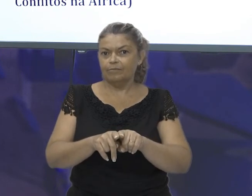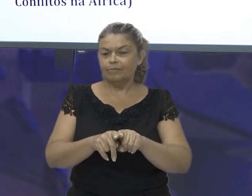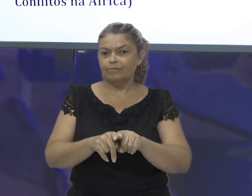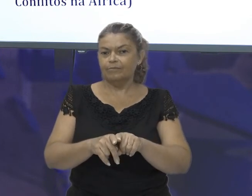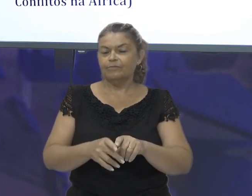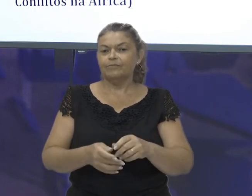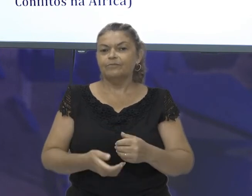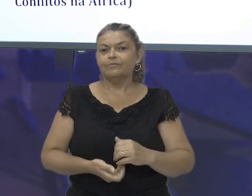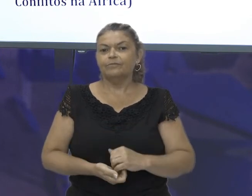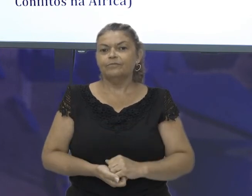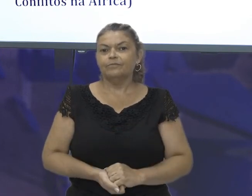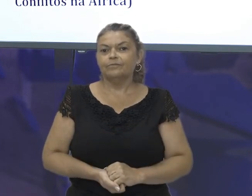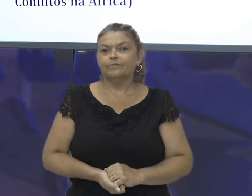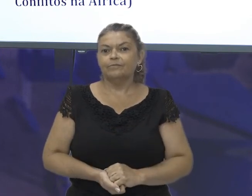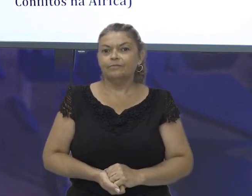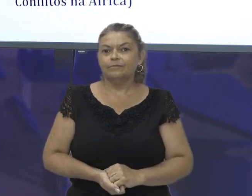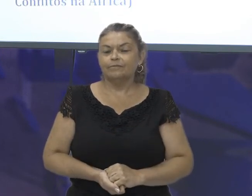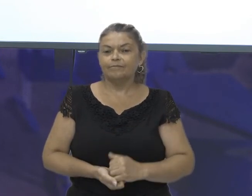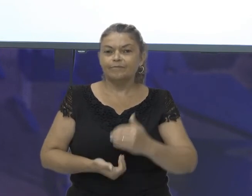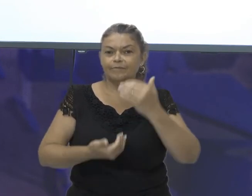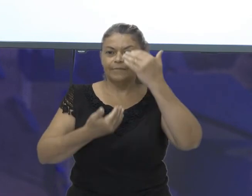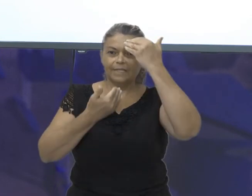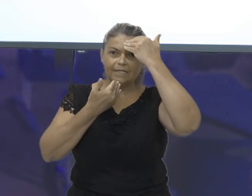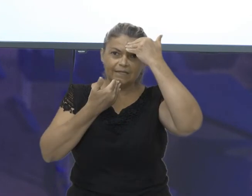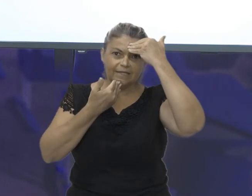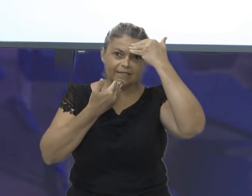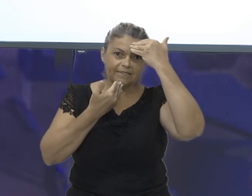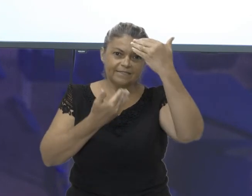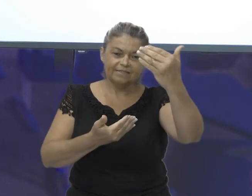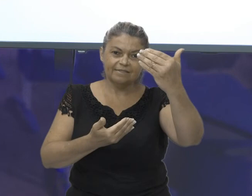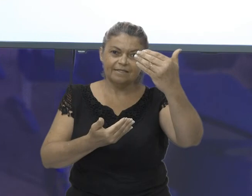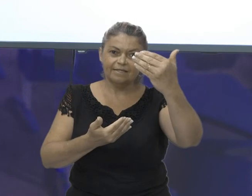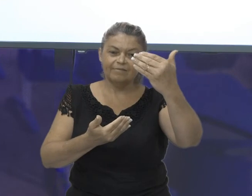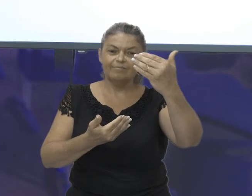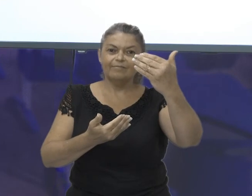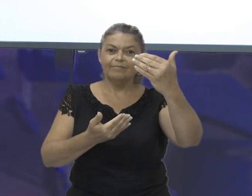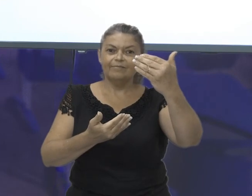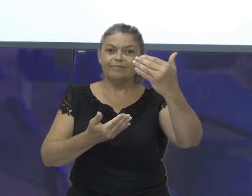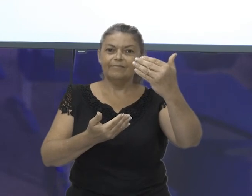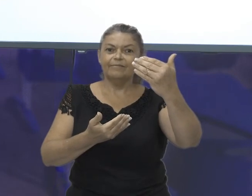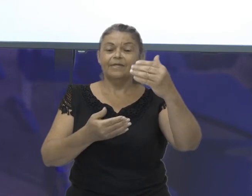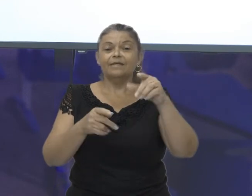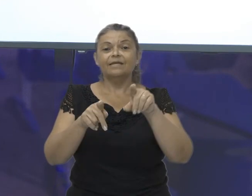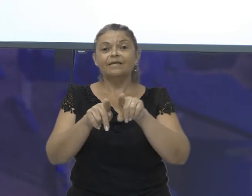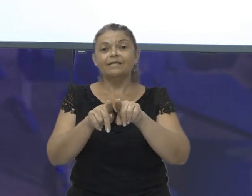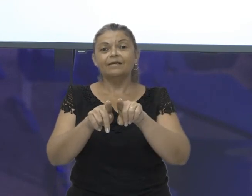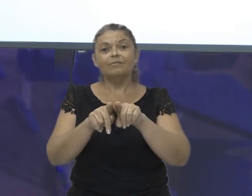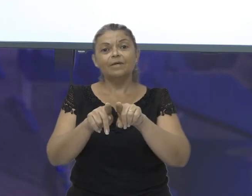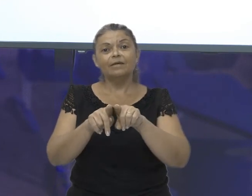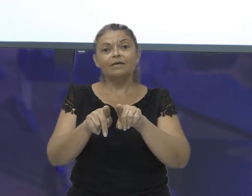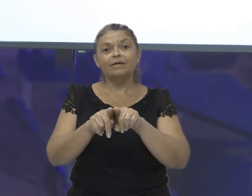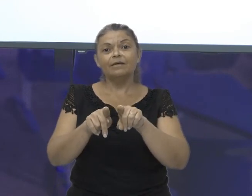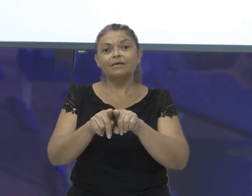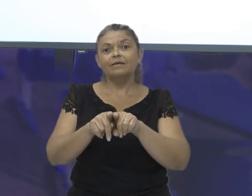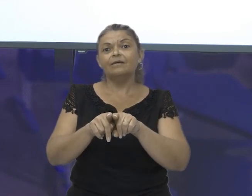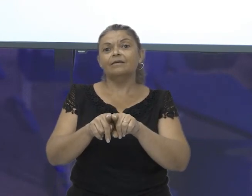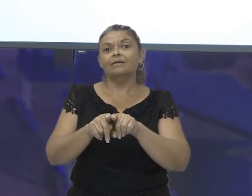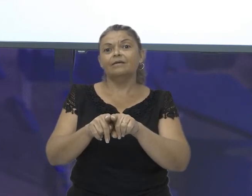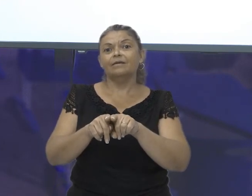trabalhamos também em aulas passadas. Eu só tenho que agradecer a vocês a atenção